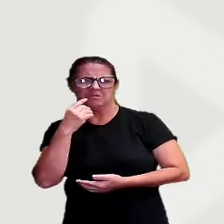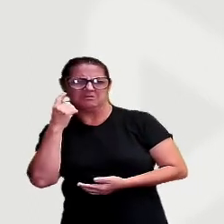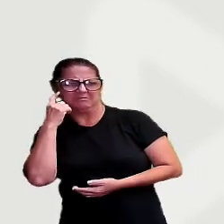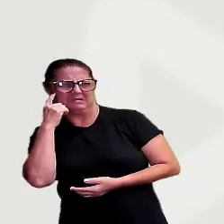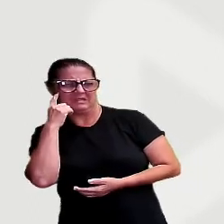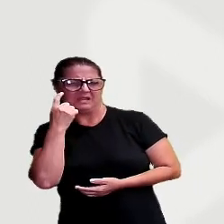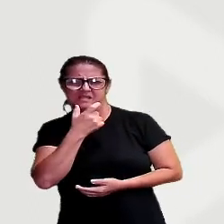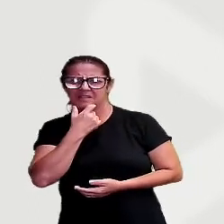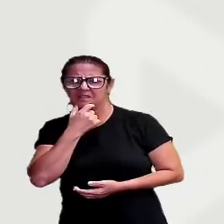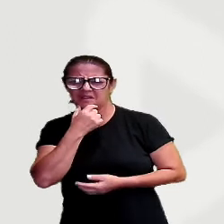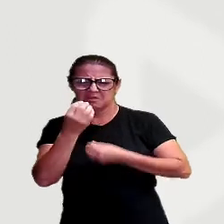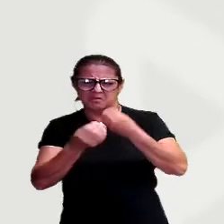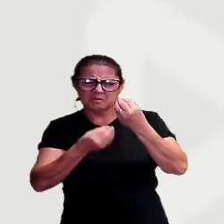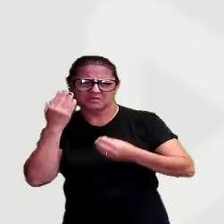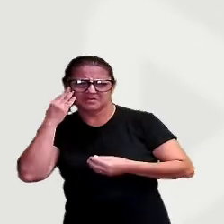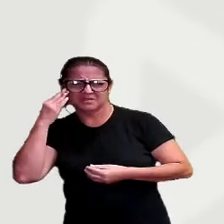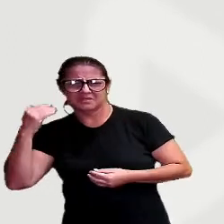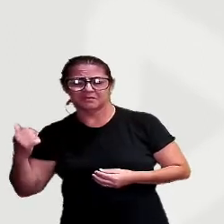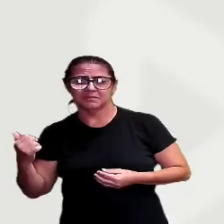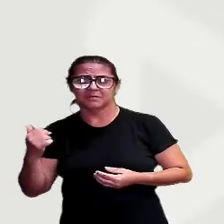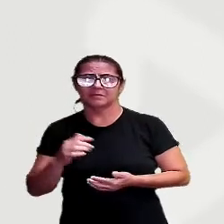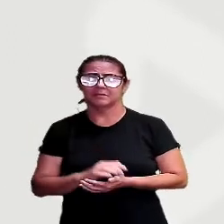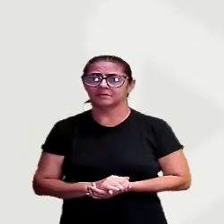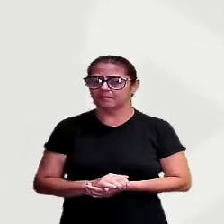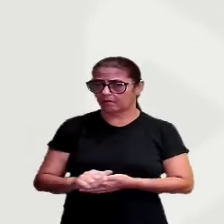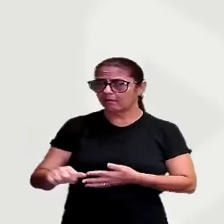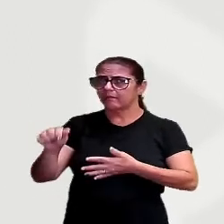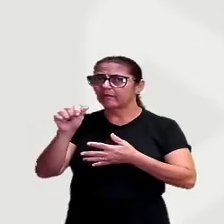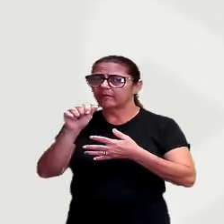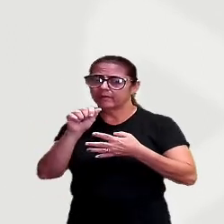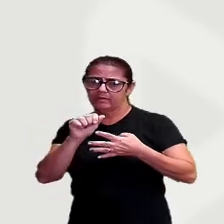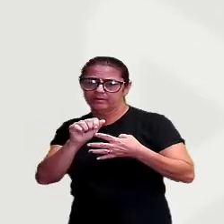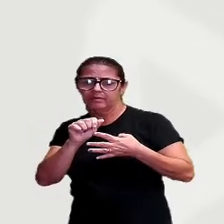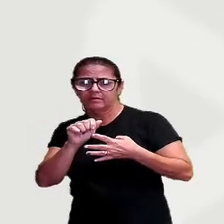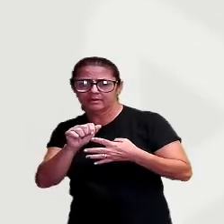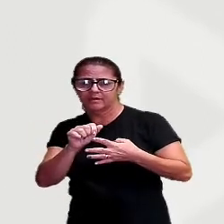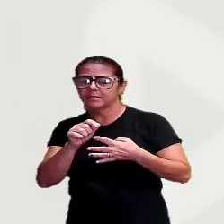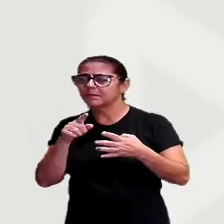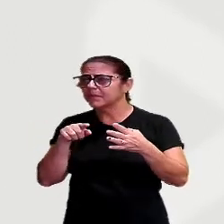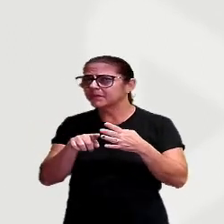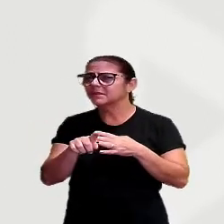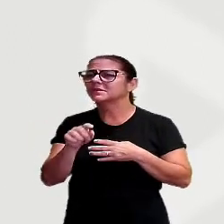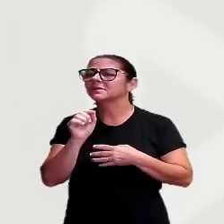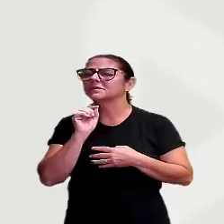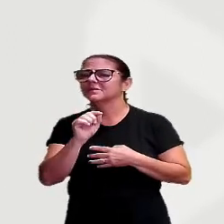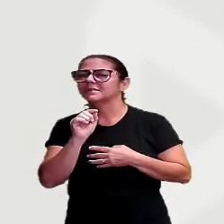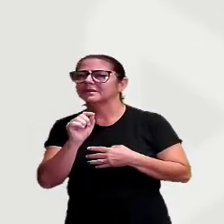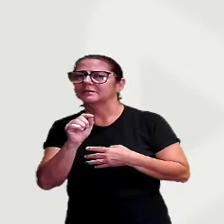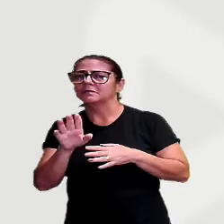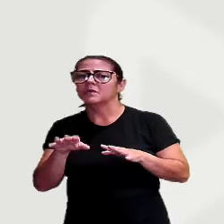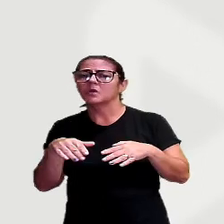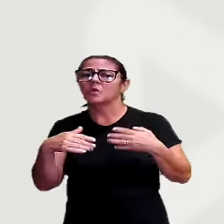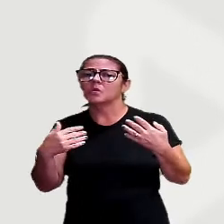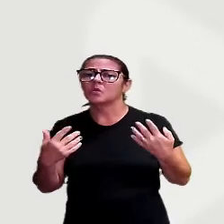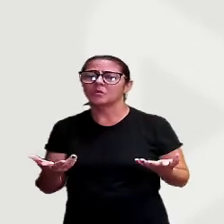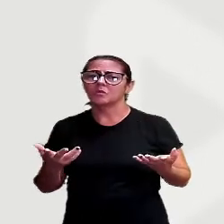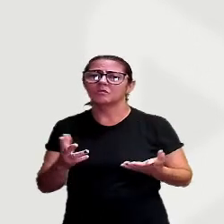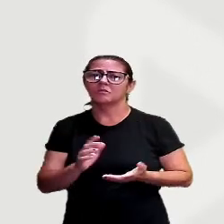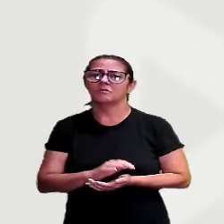em inglês, como é que eu vou saber? Vamos para a letra A. A gente tem que focar no que pergunta a letra A. Então, qual é a